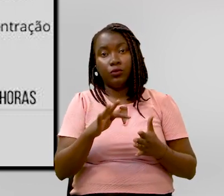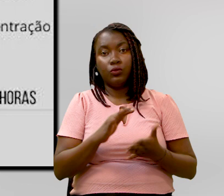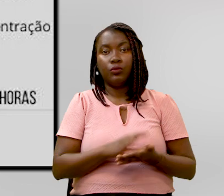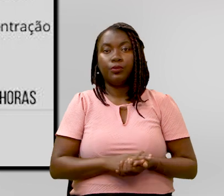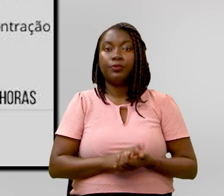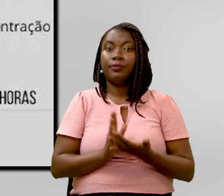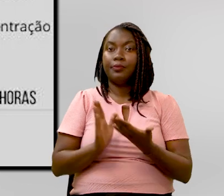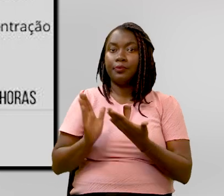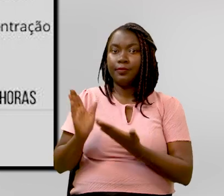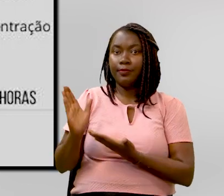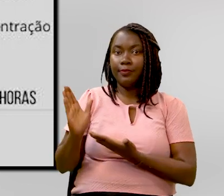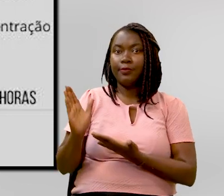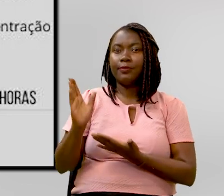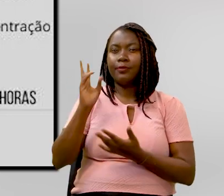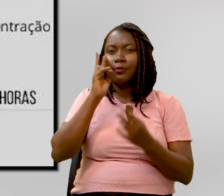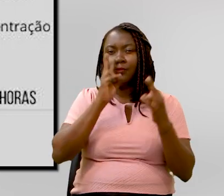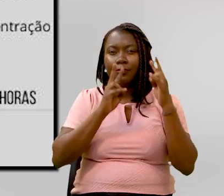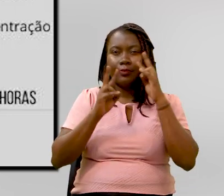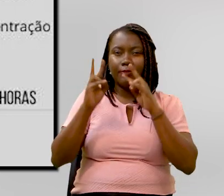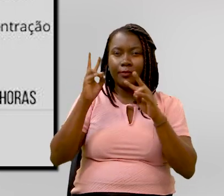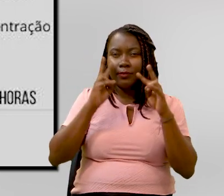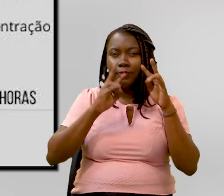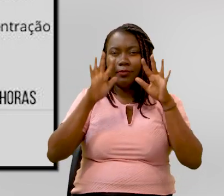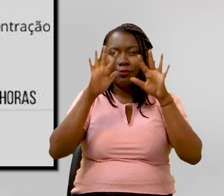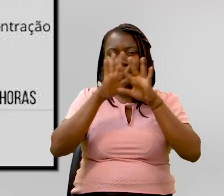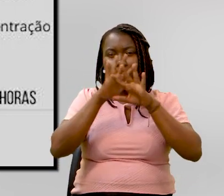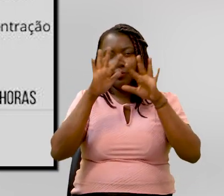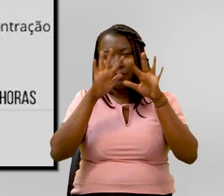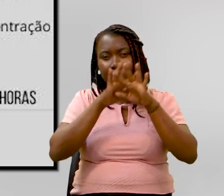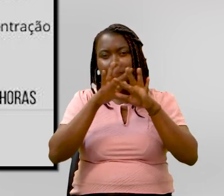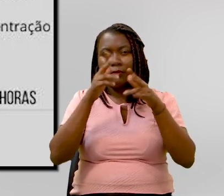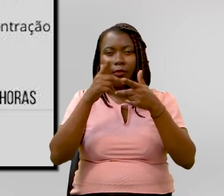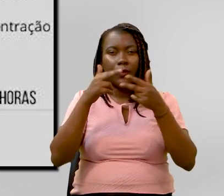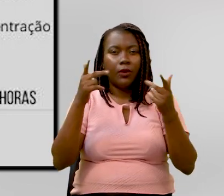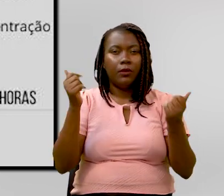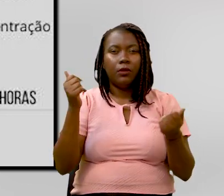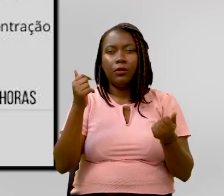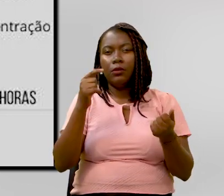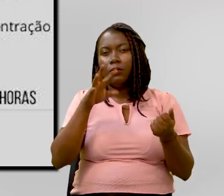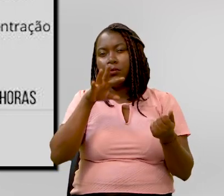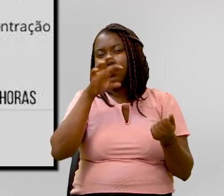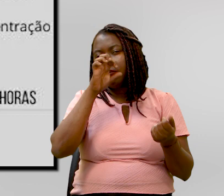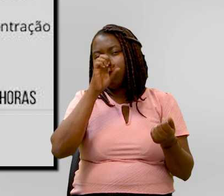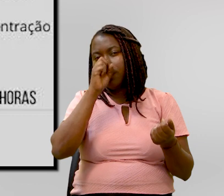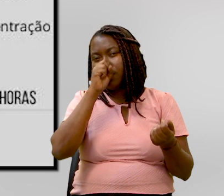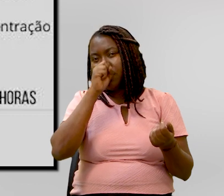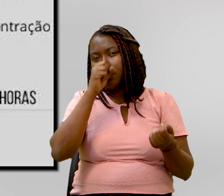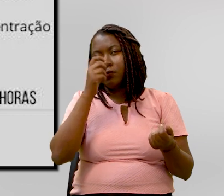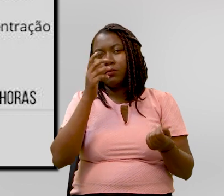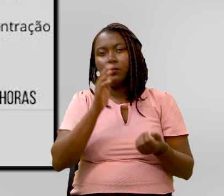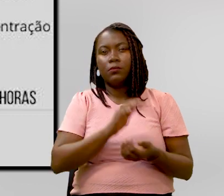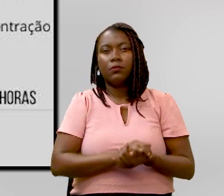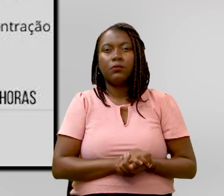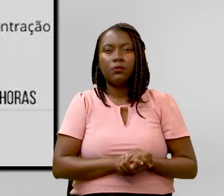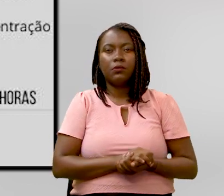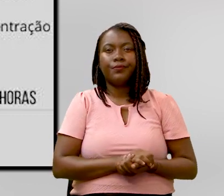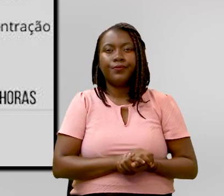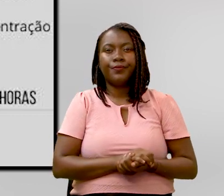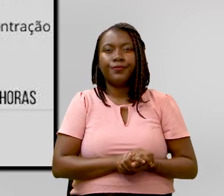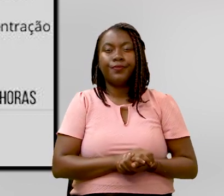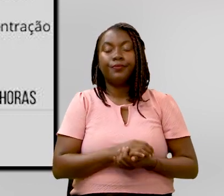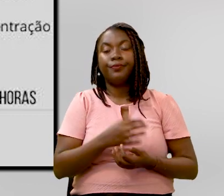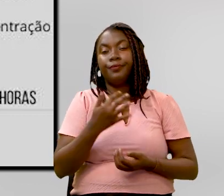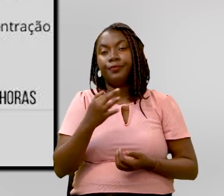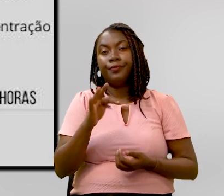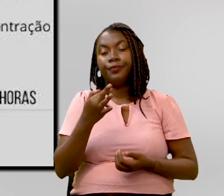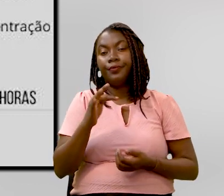É a aura, que é essas que eu falei, atenção visual, motora, alguma coisa, o olfato, atenção olfativa. Tem